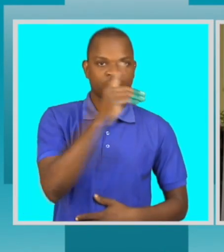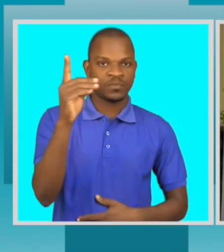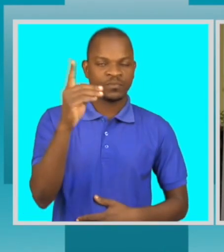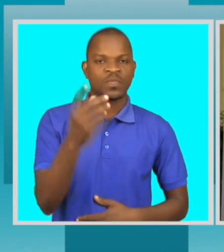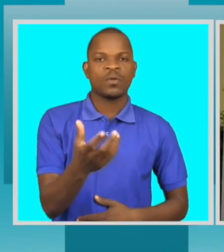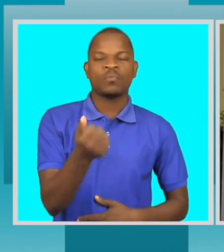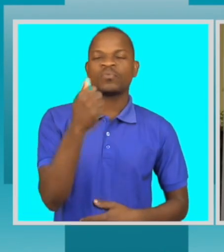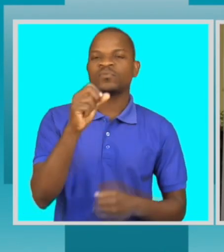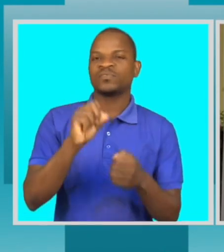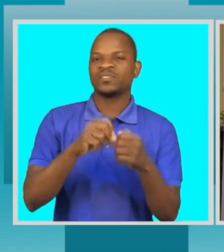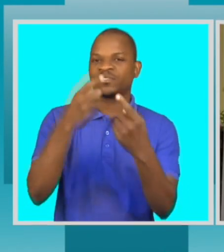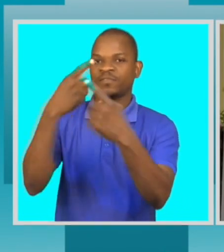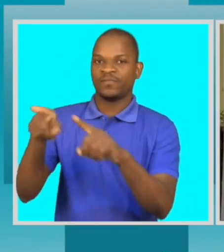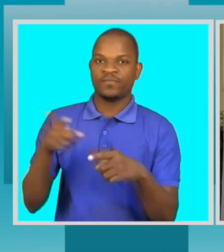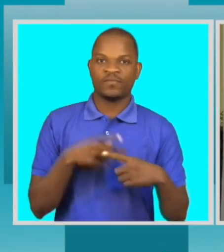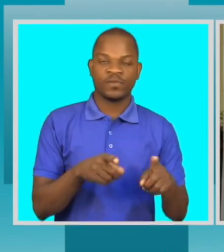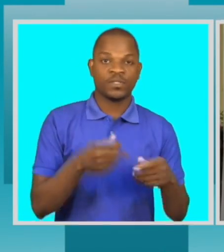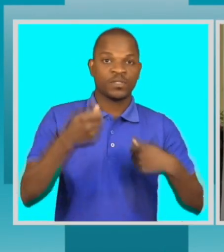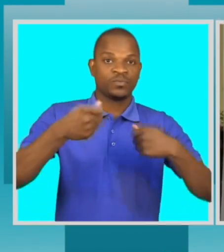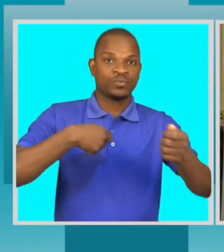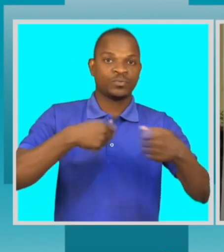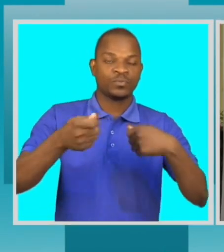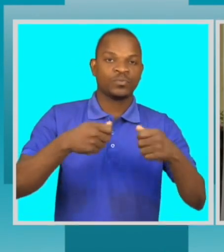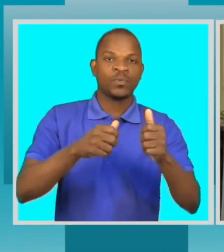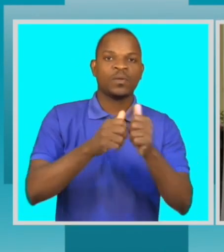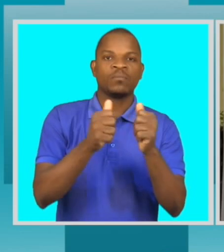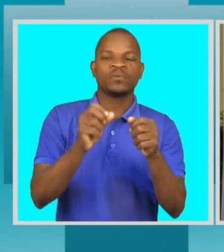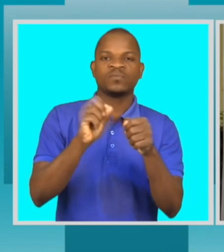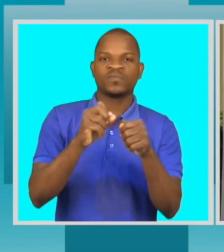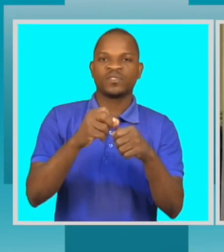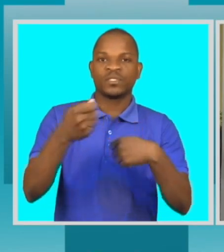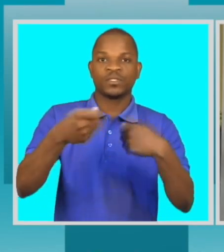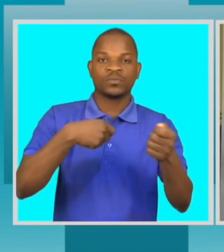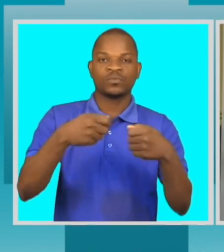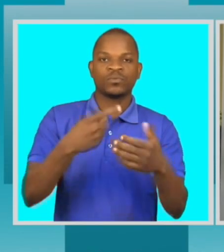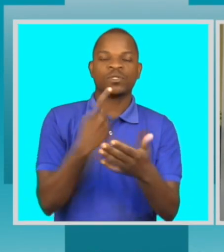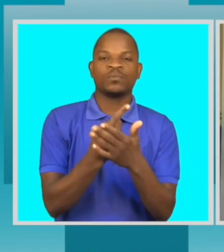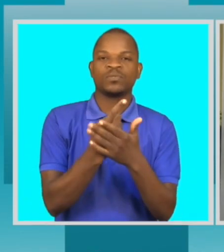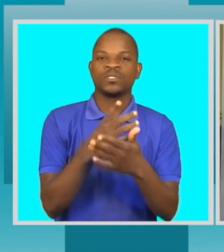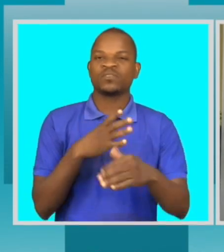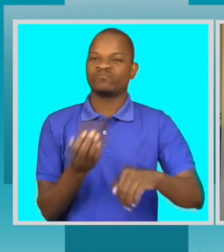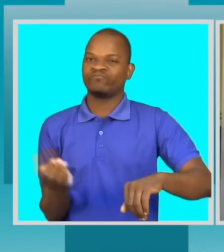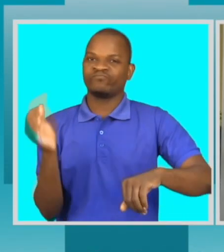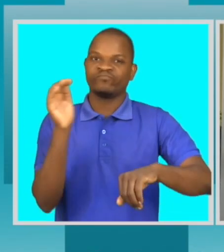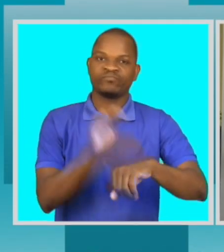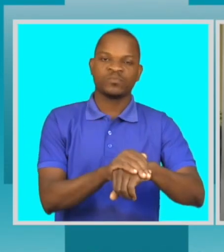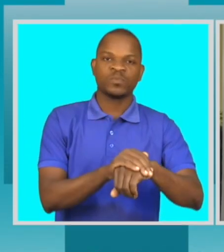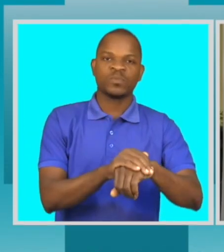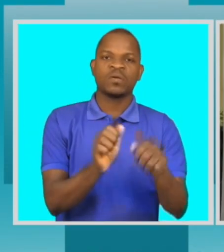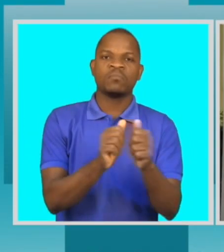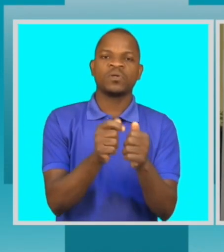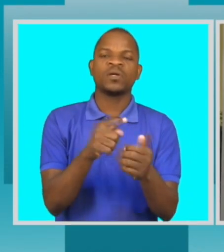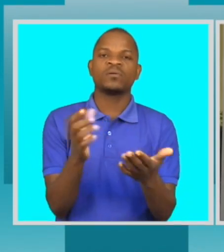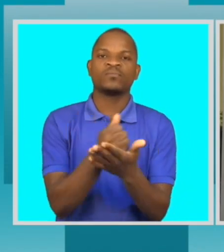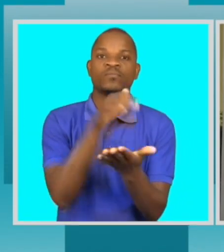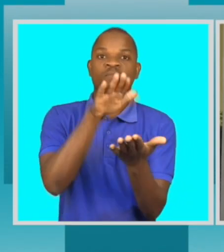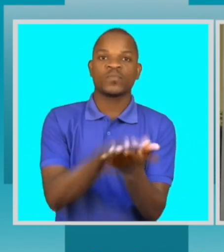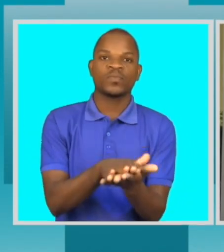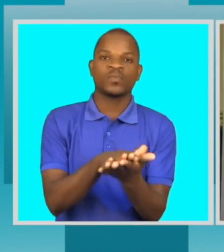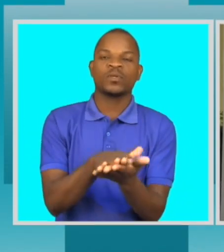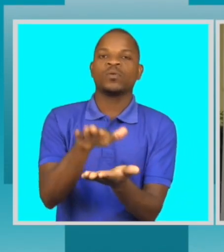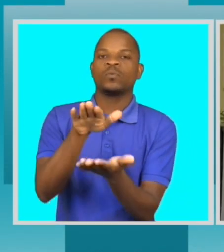jovens com deficiência podem desenvolver vários negócios. E uma maneira de desenvolver negócios é preciso que tenham habilidades. E essas